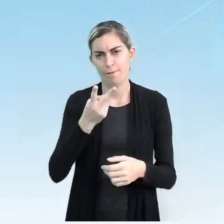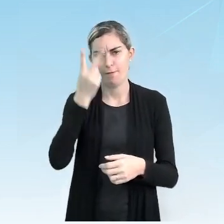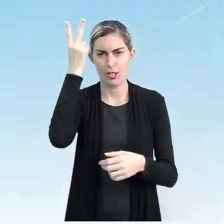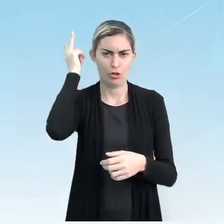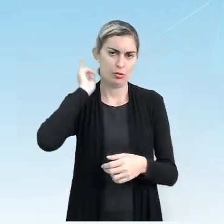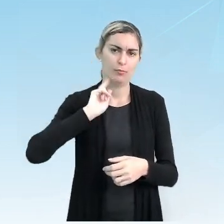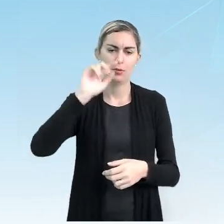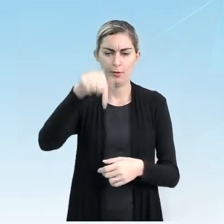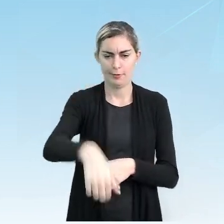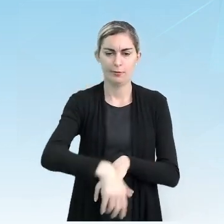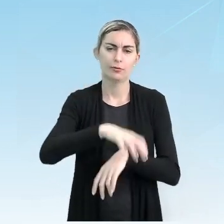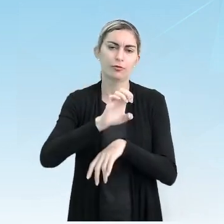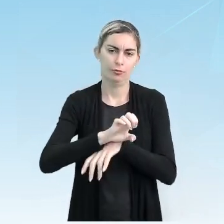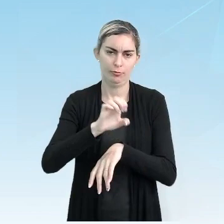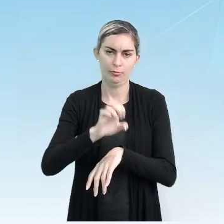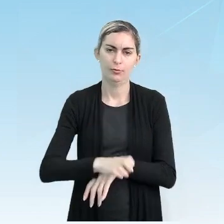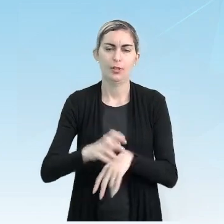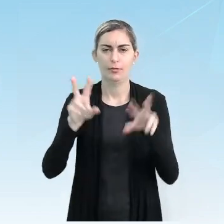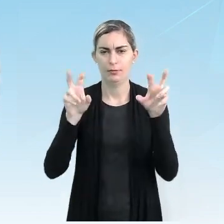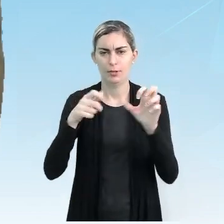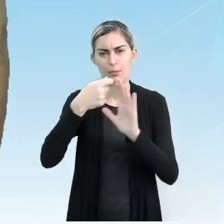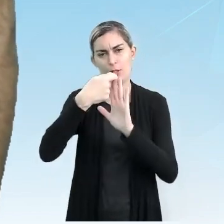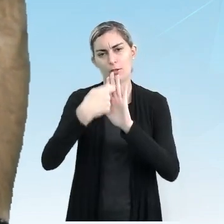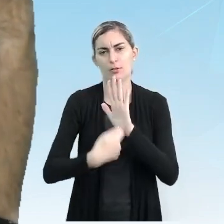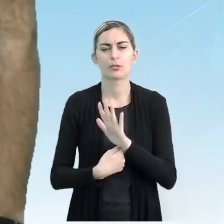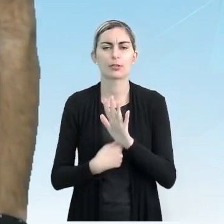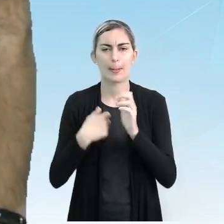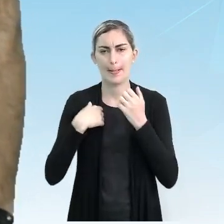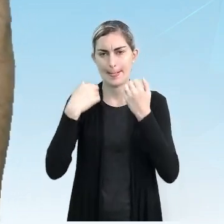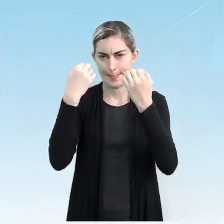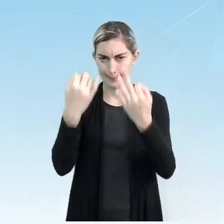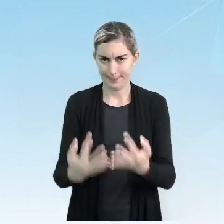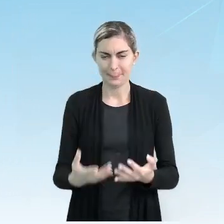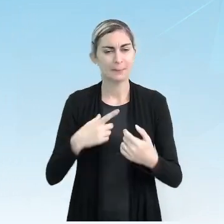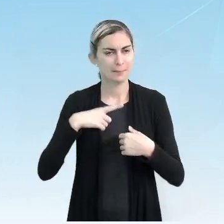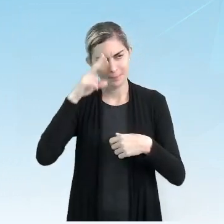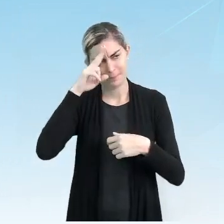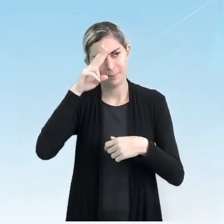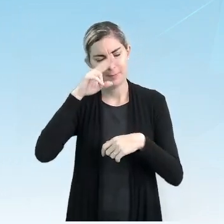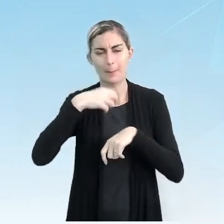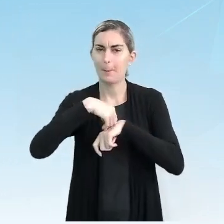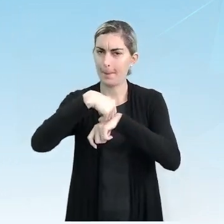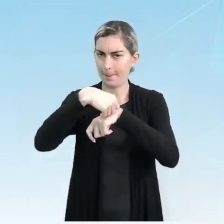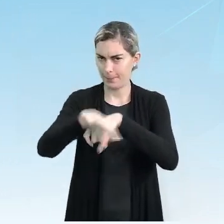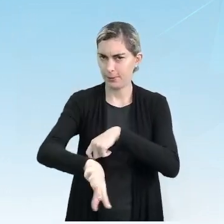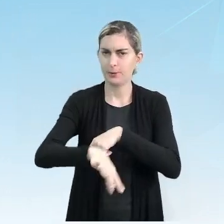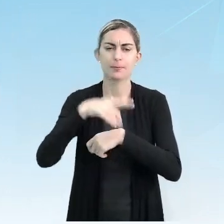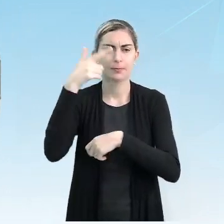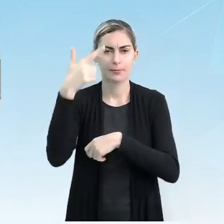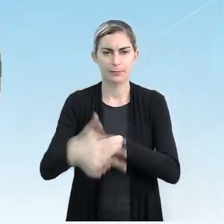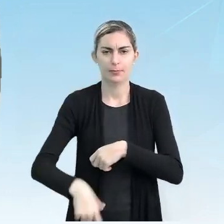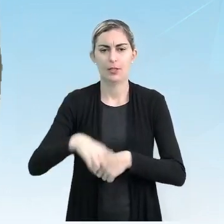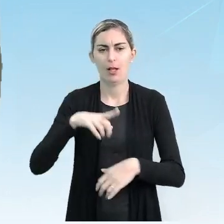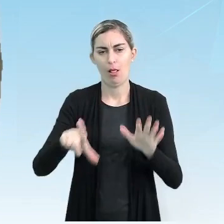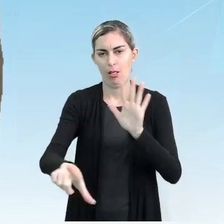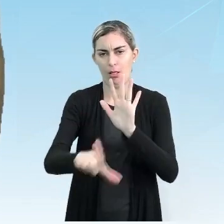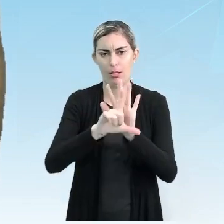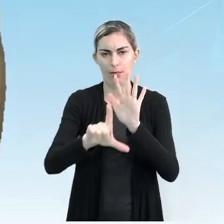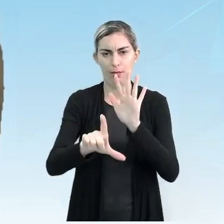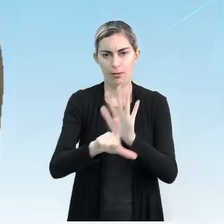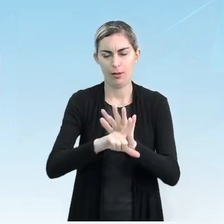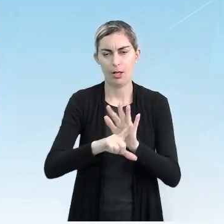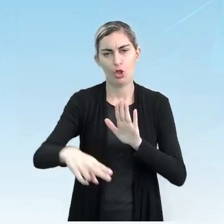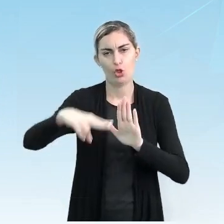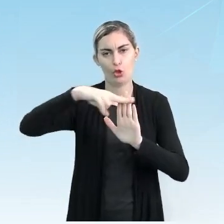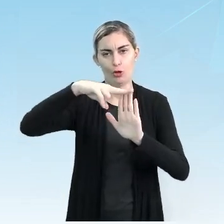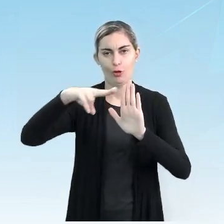aqui em nosso estado, caiu um tema da redação que foi justamente esse, que até já citei aqui outra vez, que é as leis e as